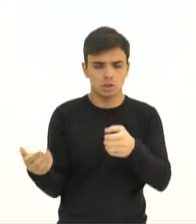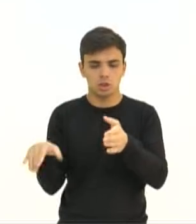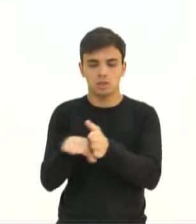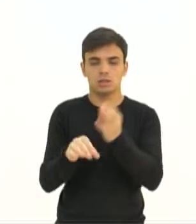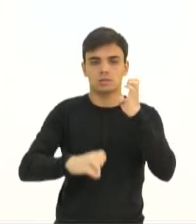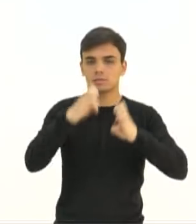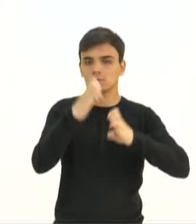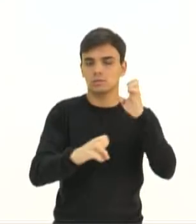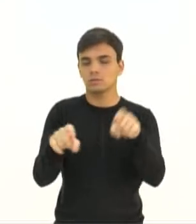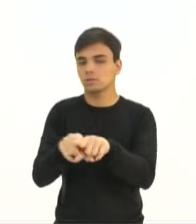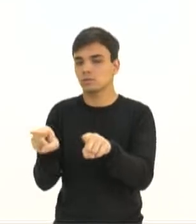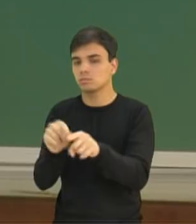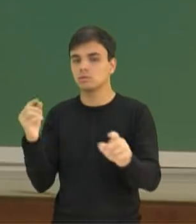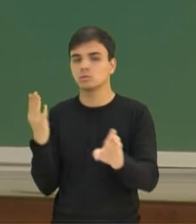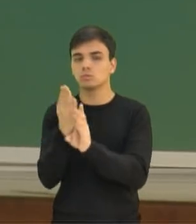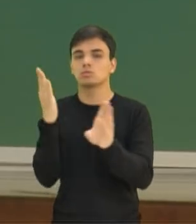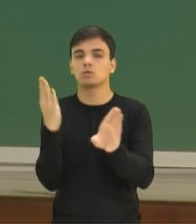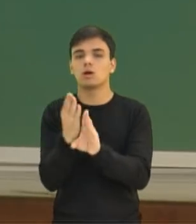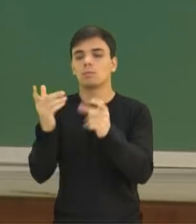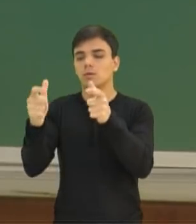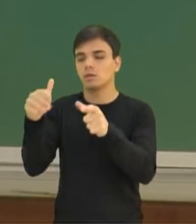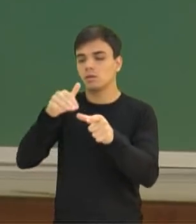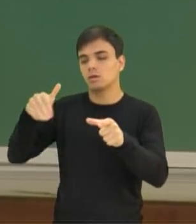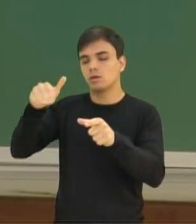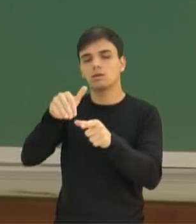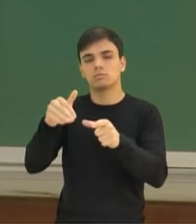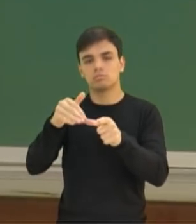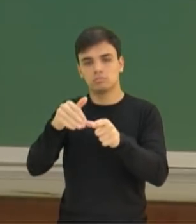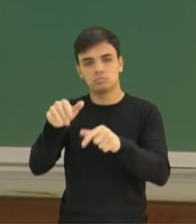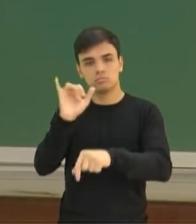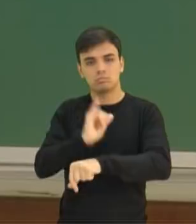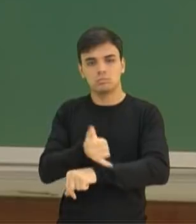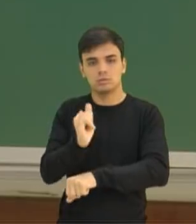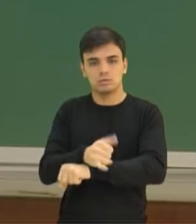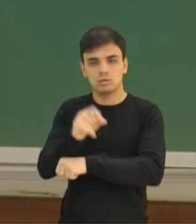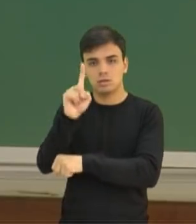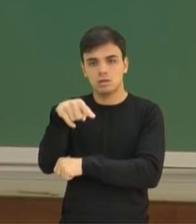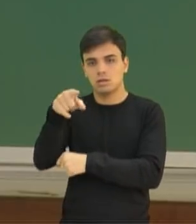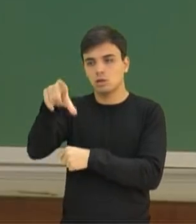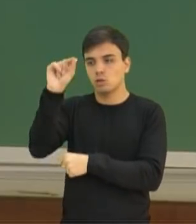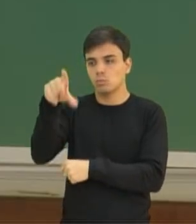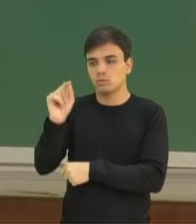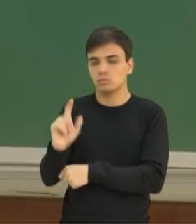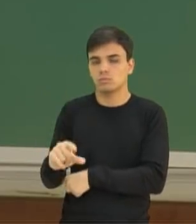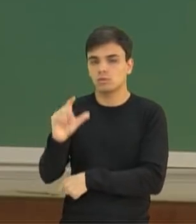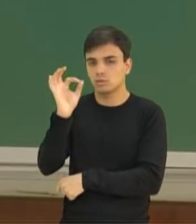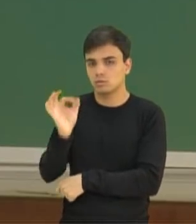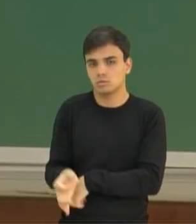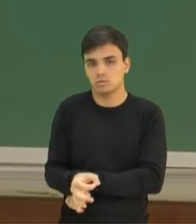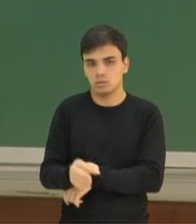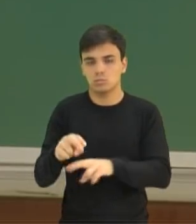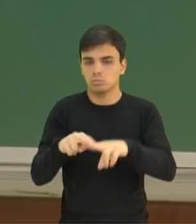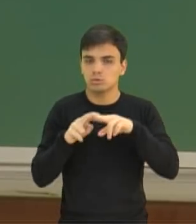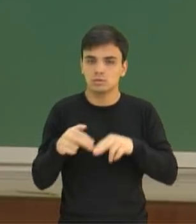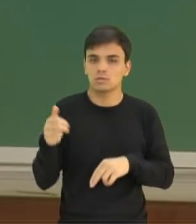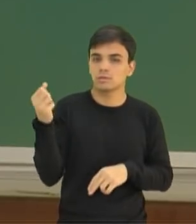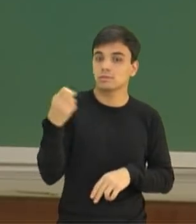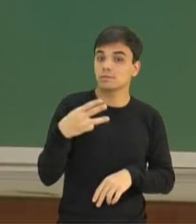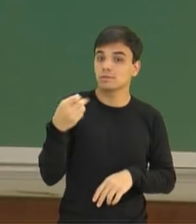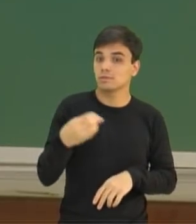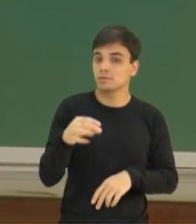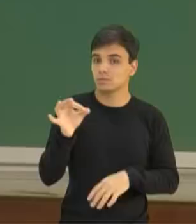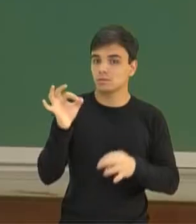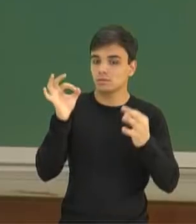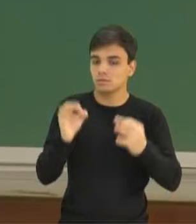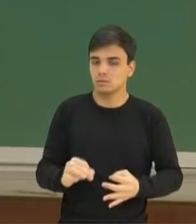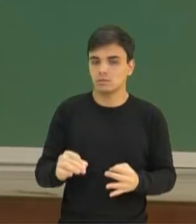e a descoberta de áreas de minérios são as opções ali que estão corretas, portanto as três estão corretas se a gente pensar